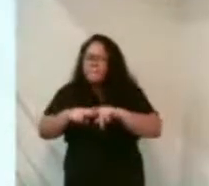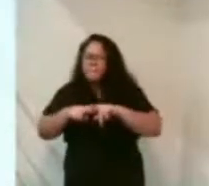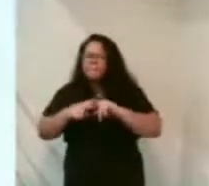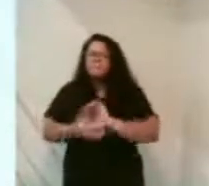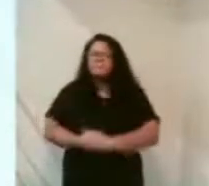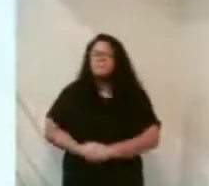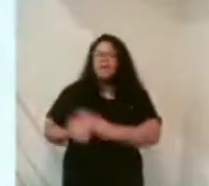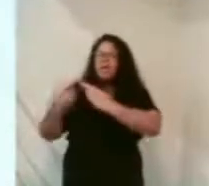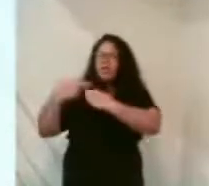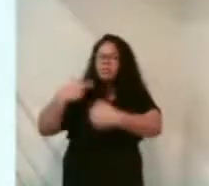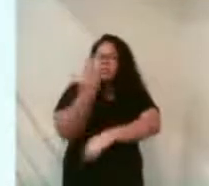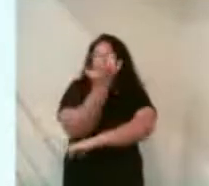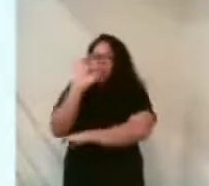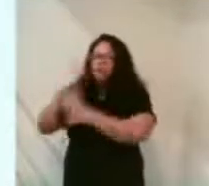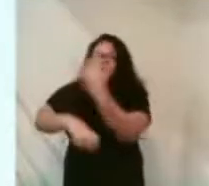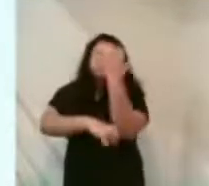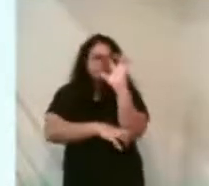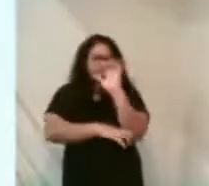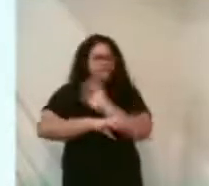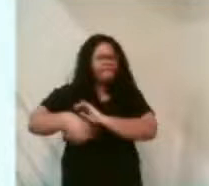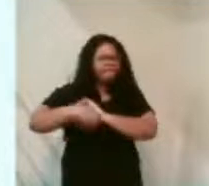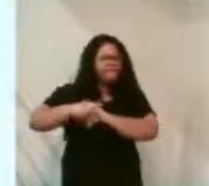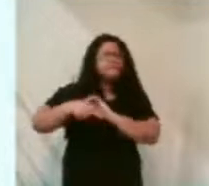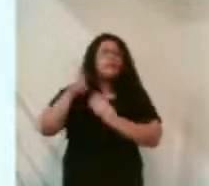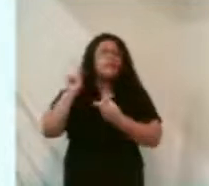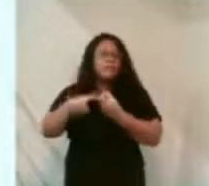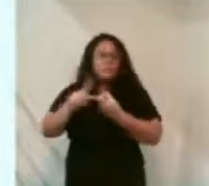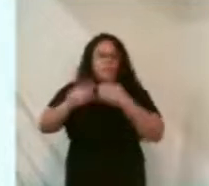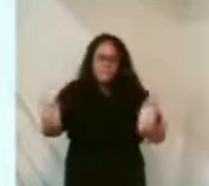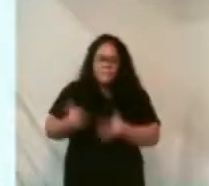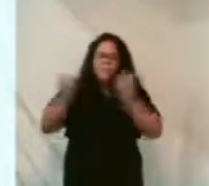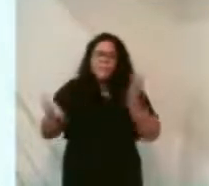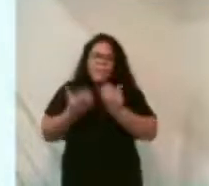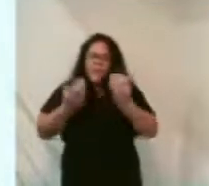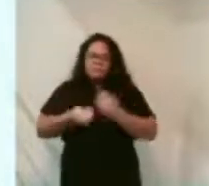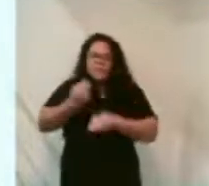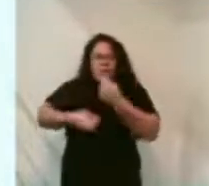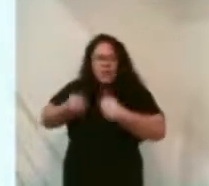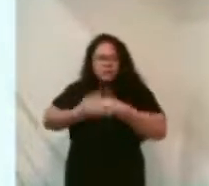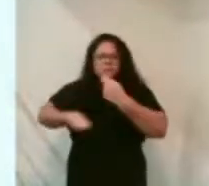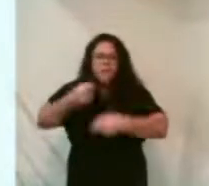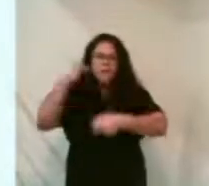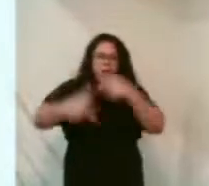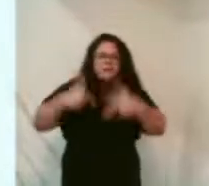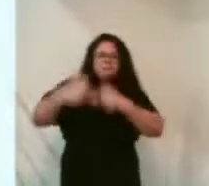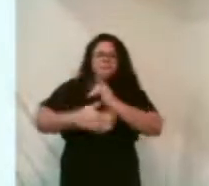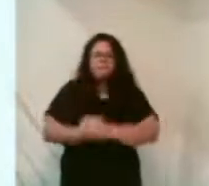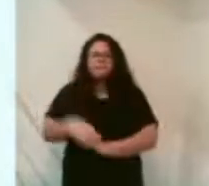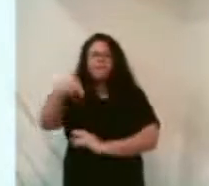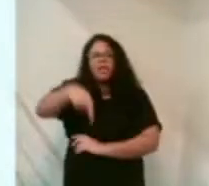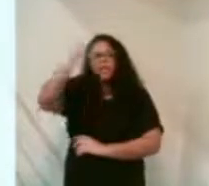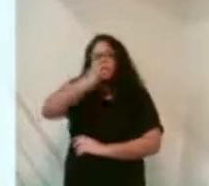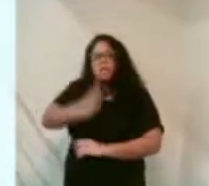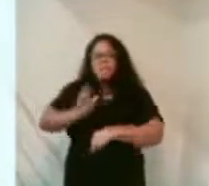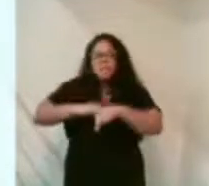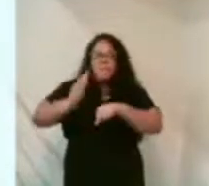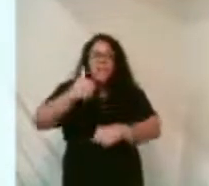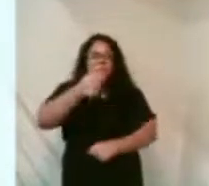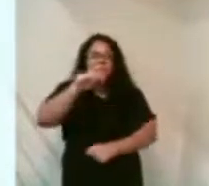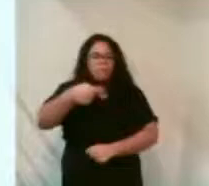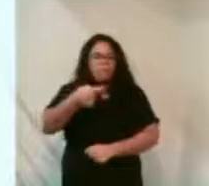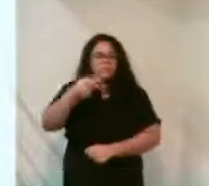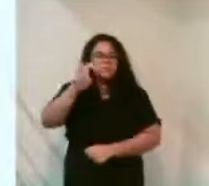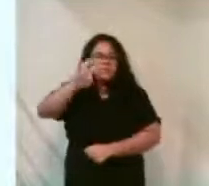hoje, mas também como grande fonte de geração de trabalho e renda. Estima-se que no Brasil exista mais de 1,5 milhão de catadores e catadoras de